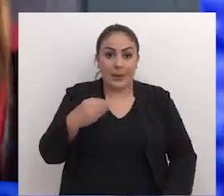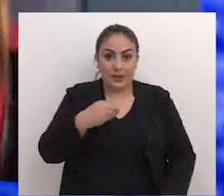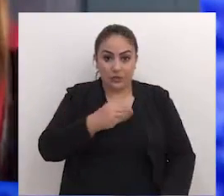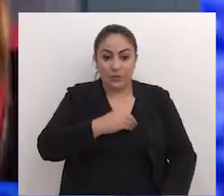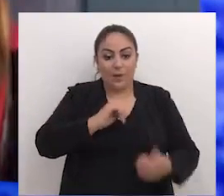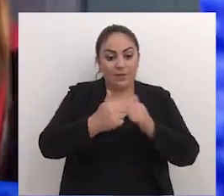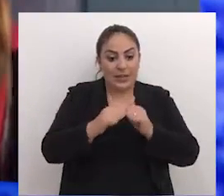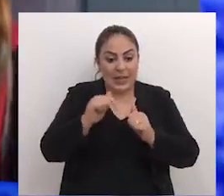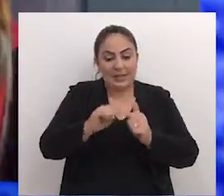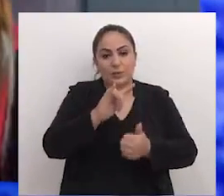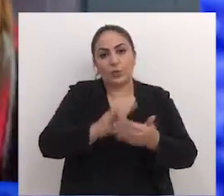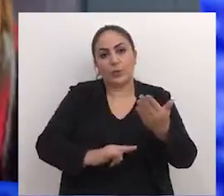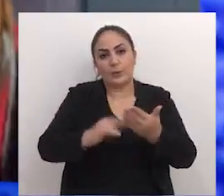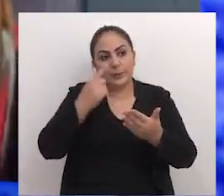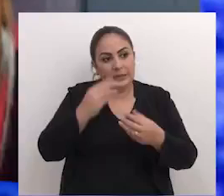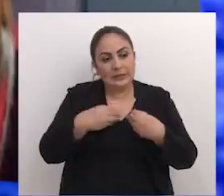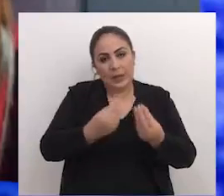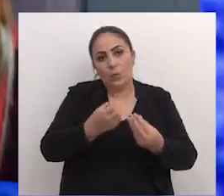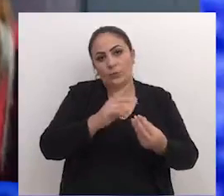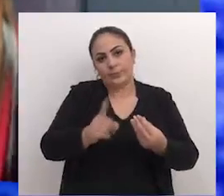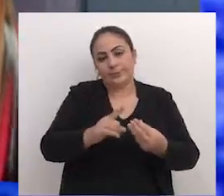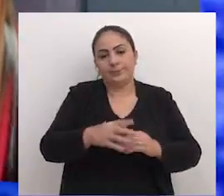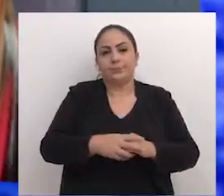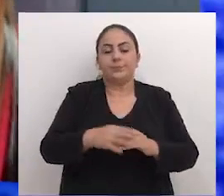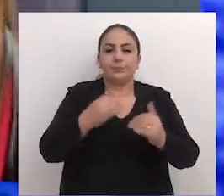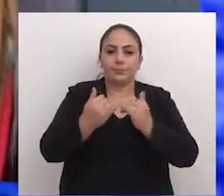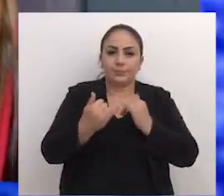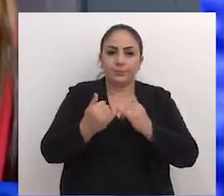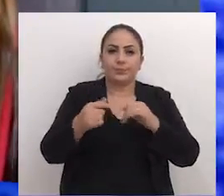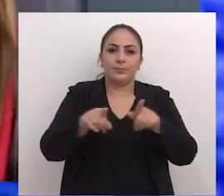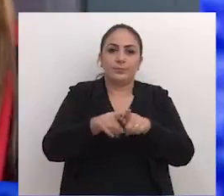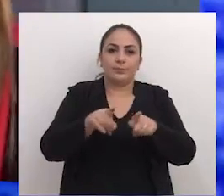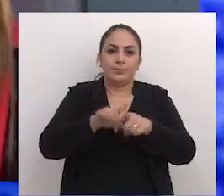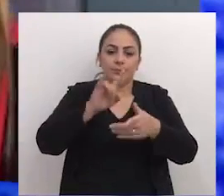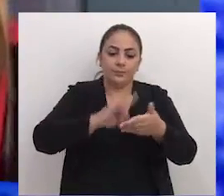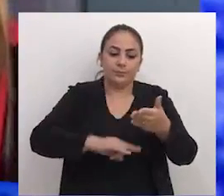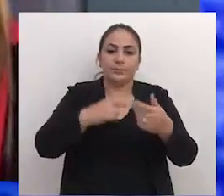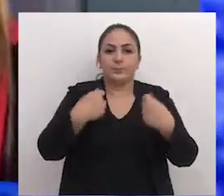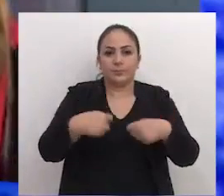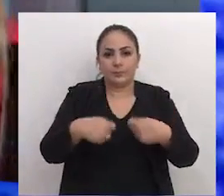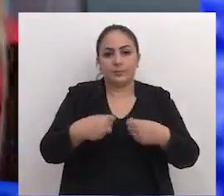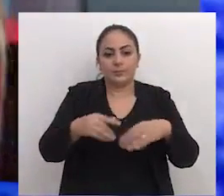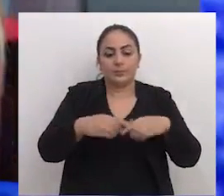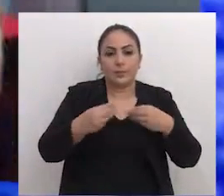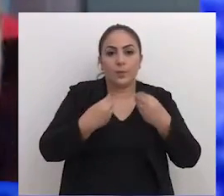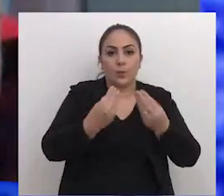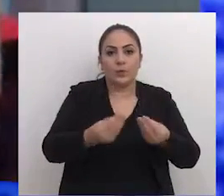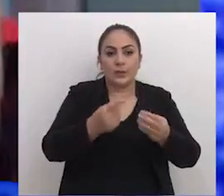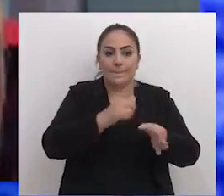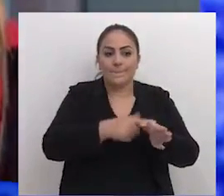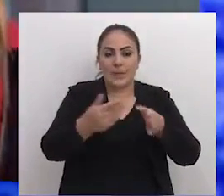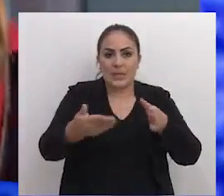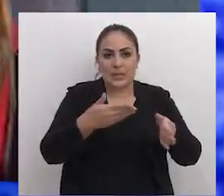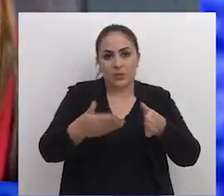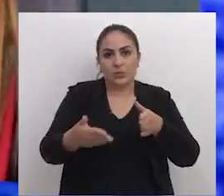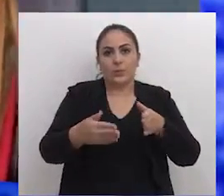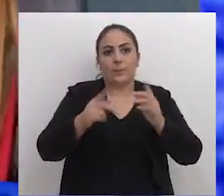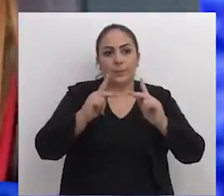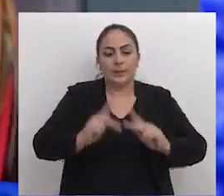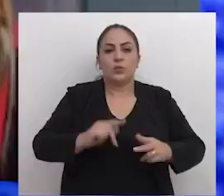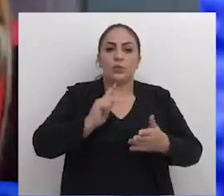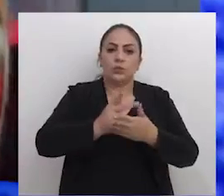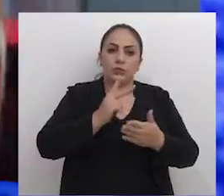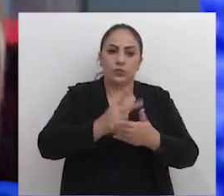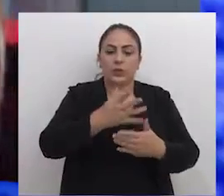ou não o benefício. Também outras situações, como aqueles documentos que precisam de apresentação periódica para que a